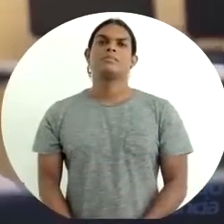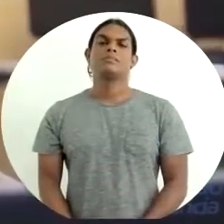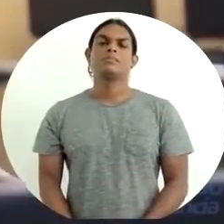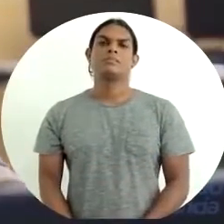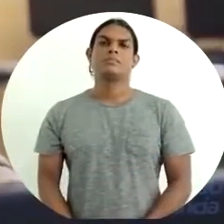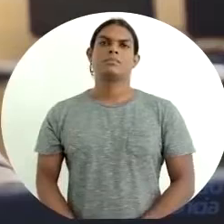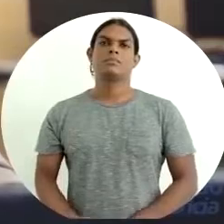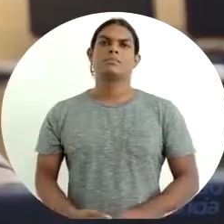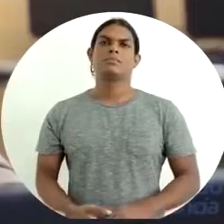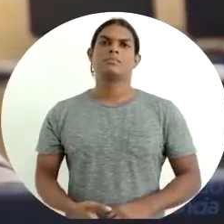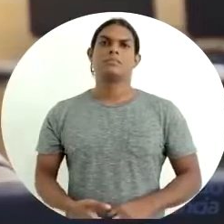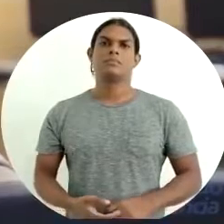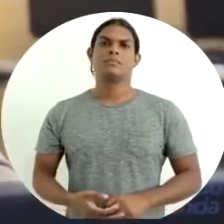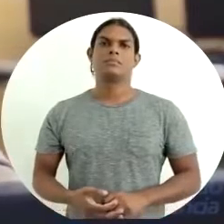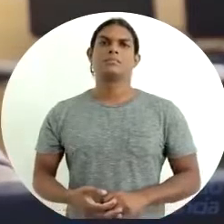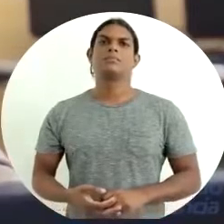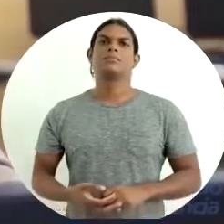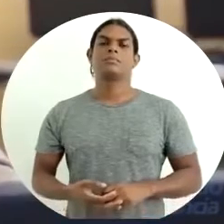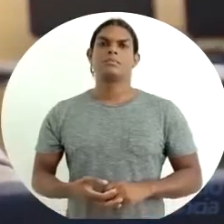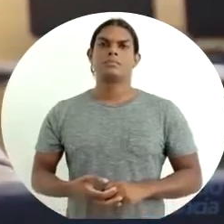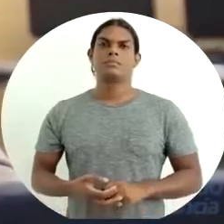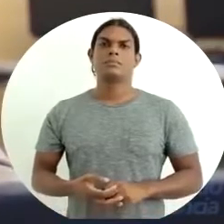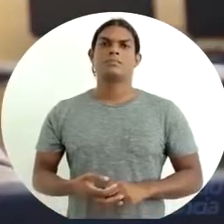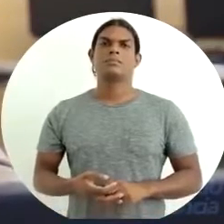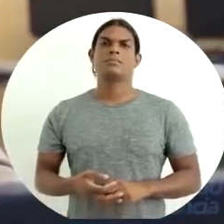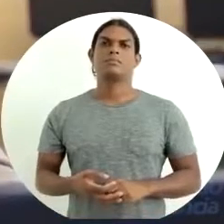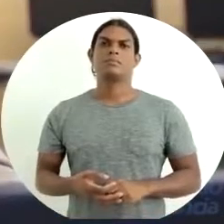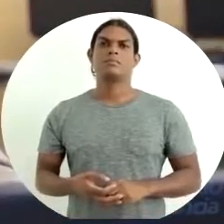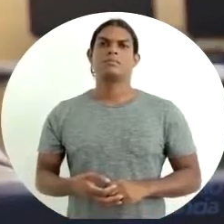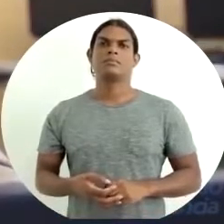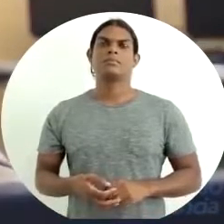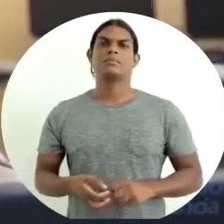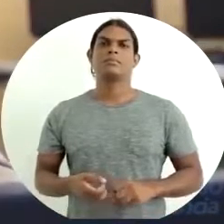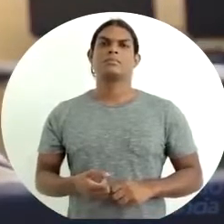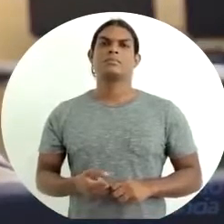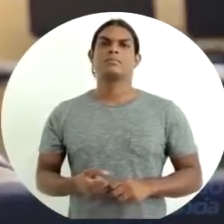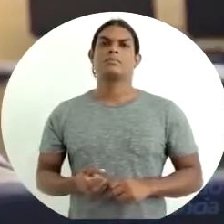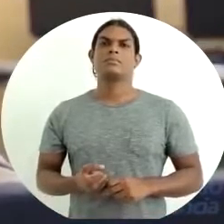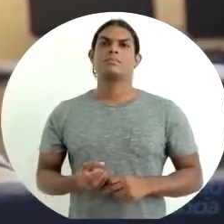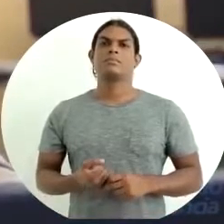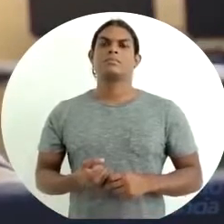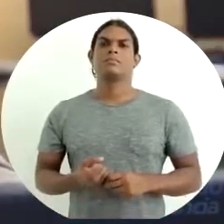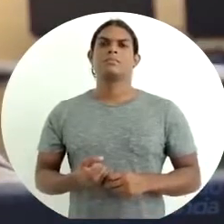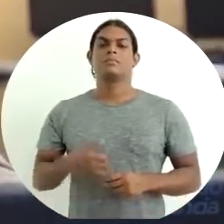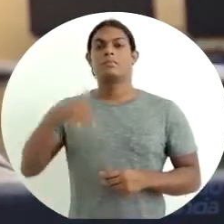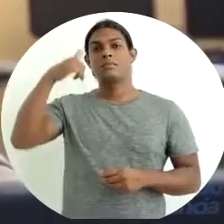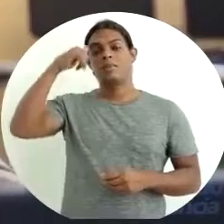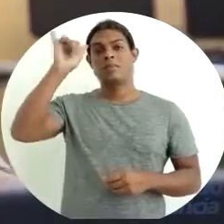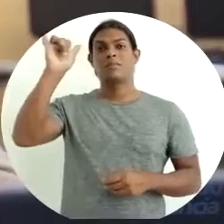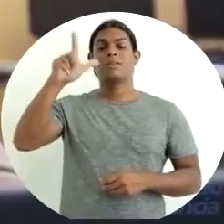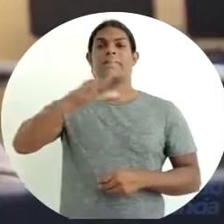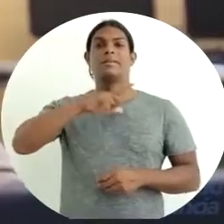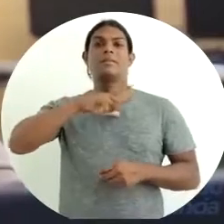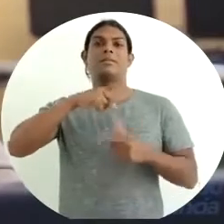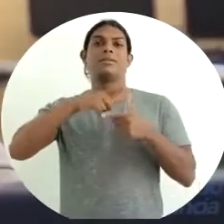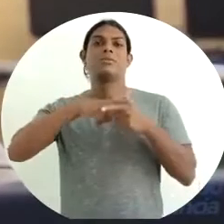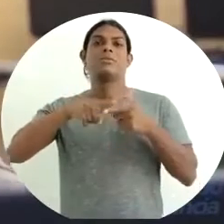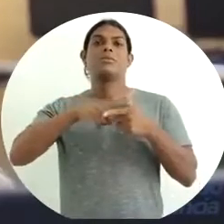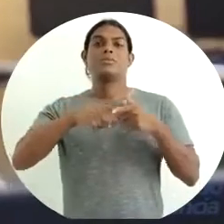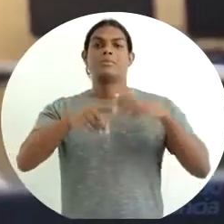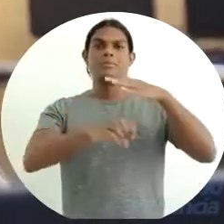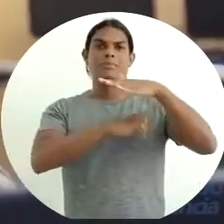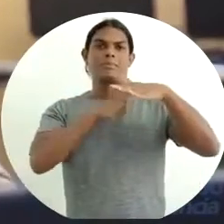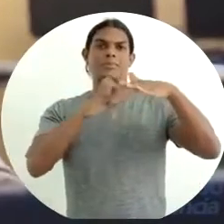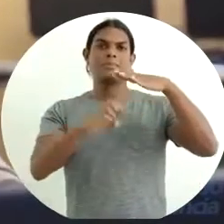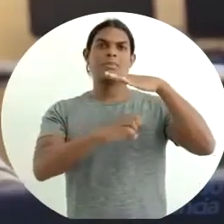serviço espontânea do empregado para evitar que haja um prejuízo para a empresa. Ou seja, está fora do horário de